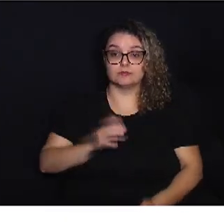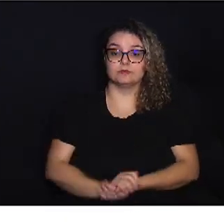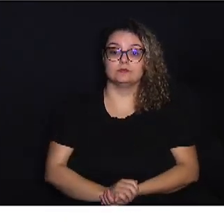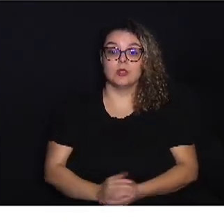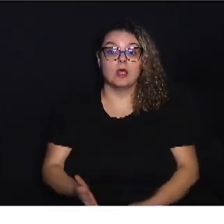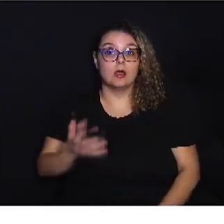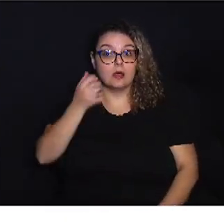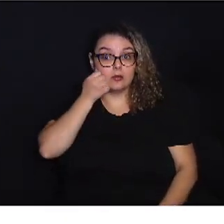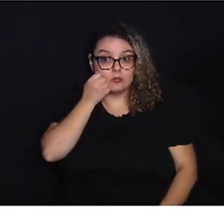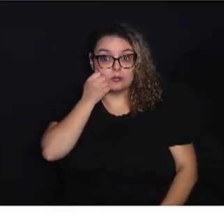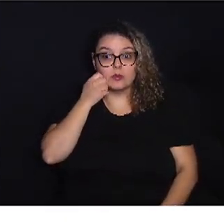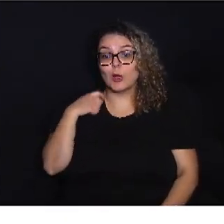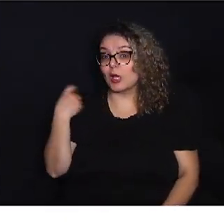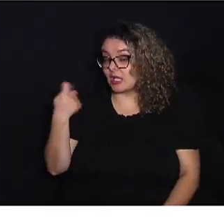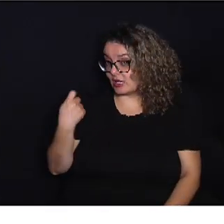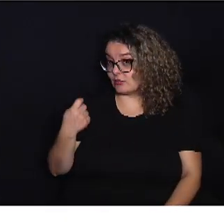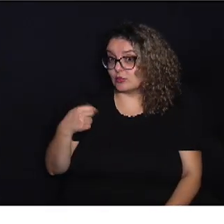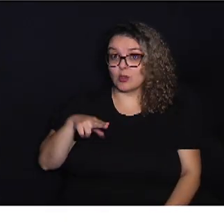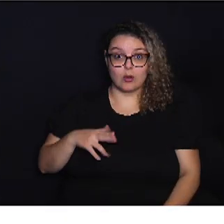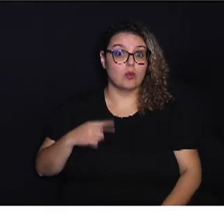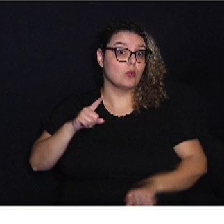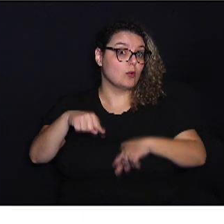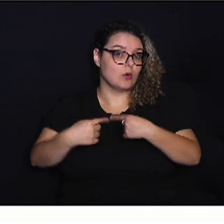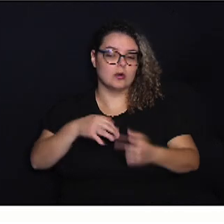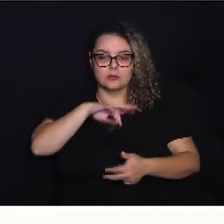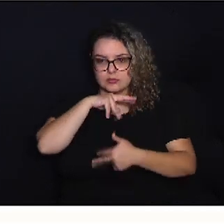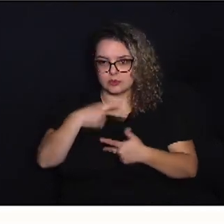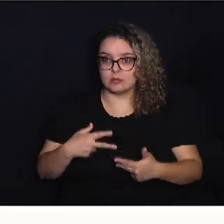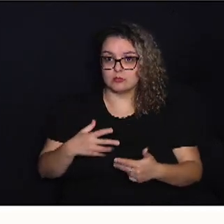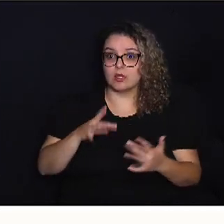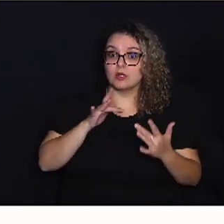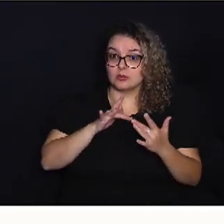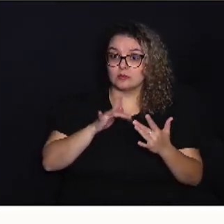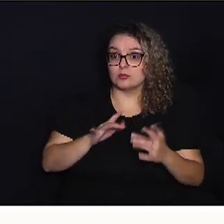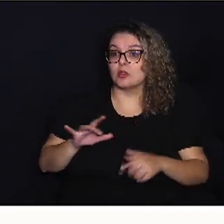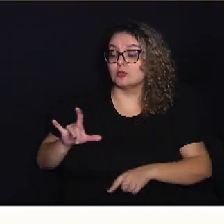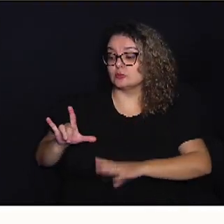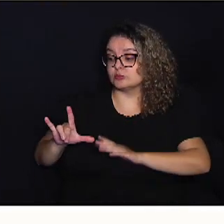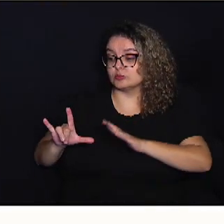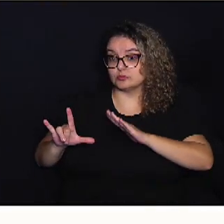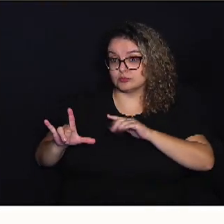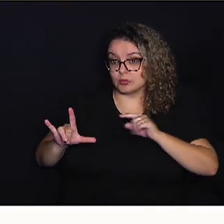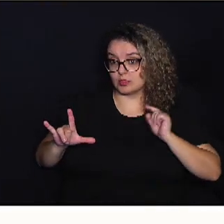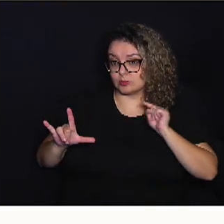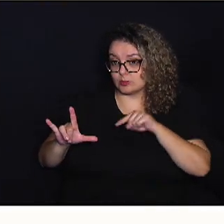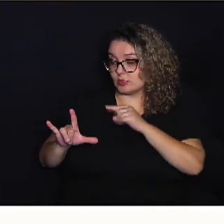um cão gauchinho ou qualquer outro animal, entre no Instagram